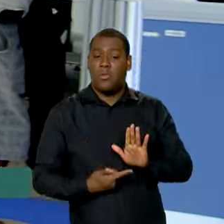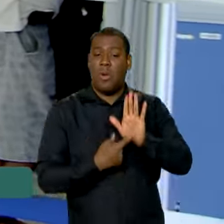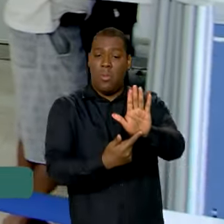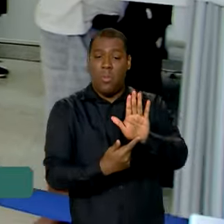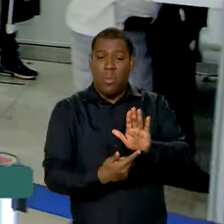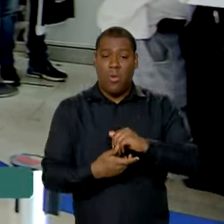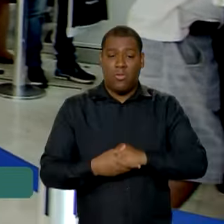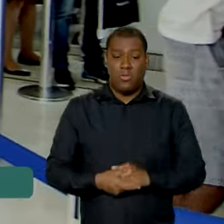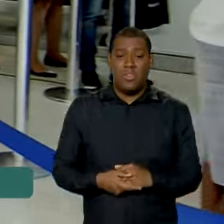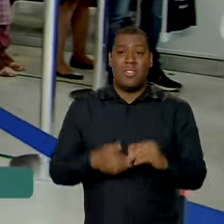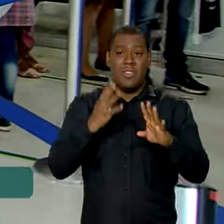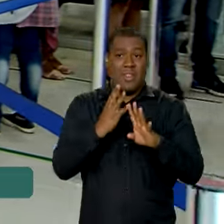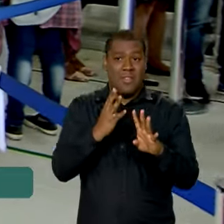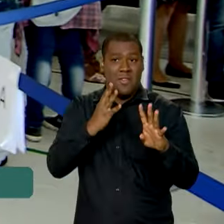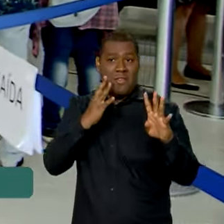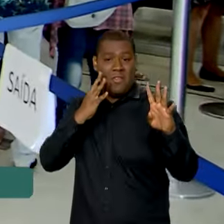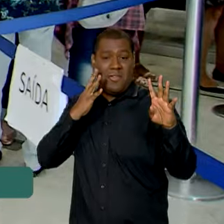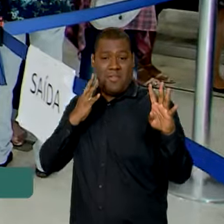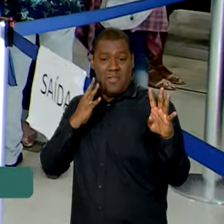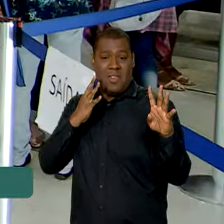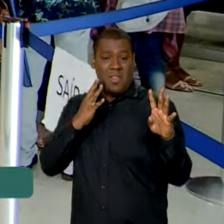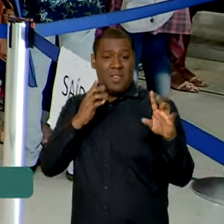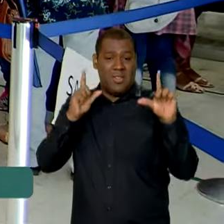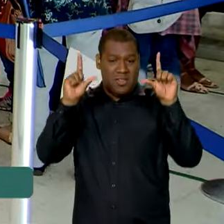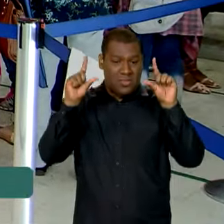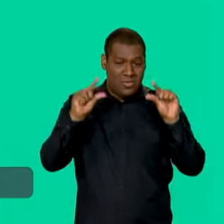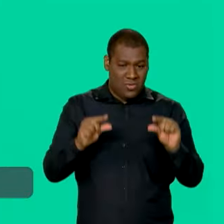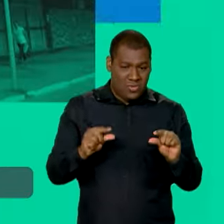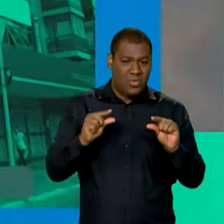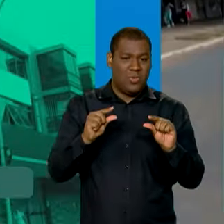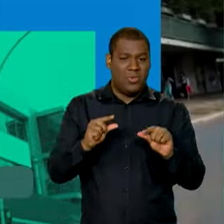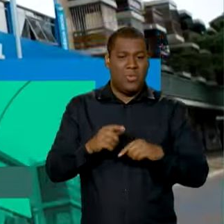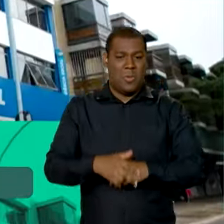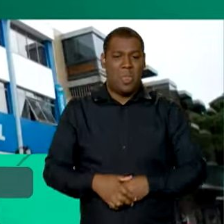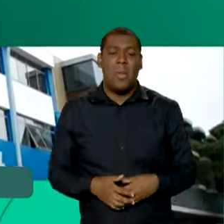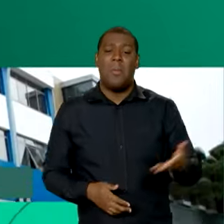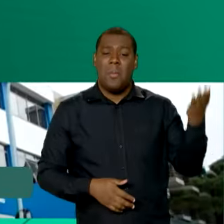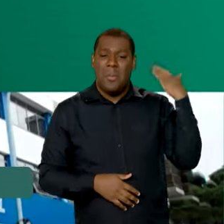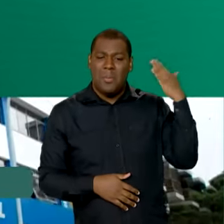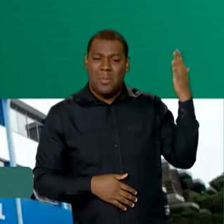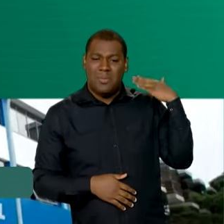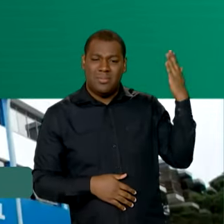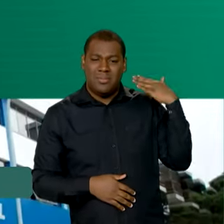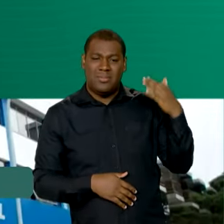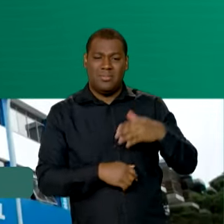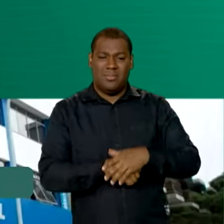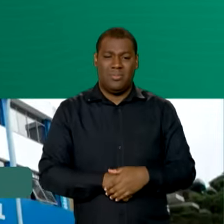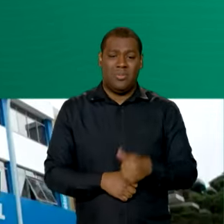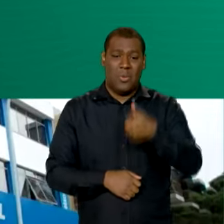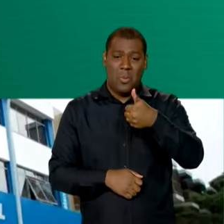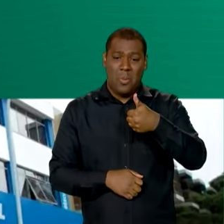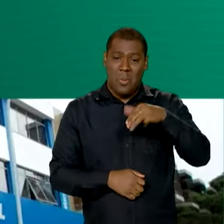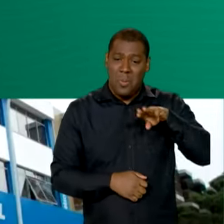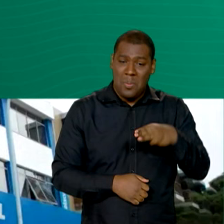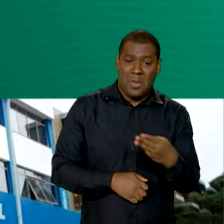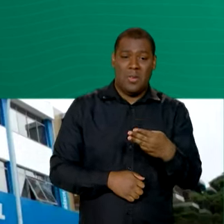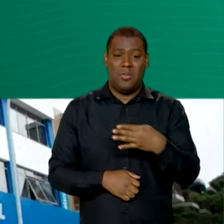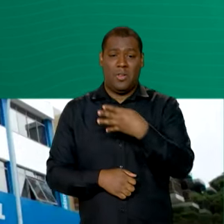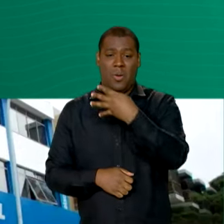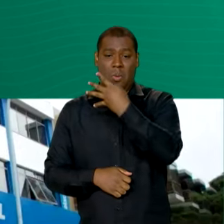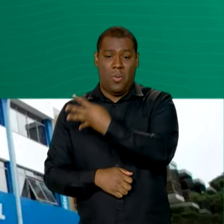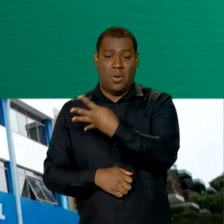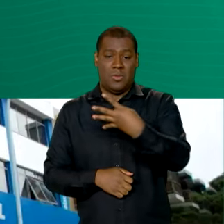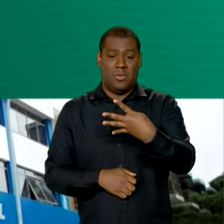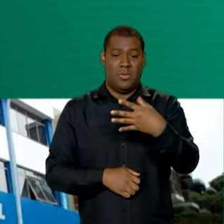na quantidade de requerimentos que vão passar por análise. Antes, existiam 1 milhão e